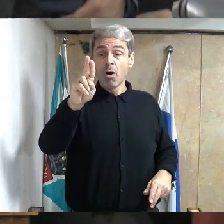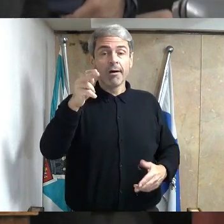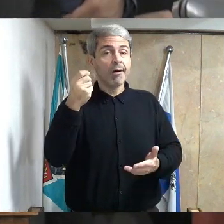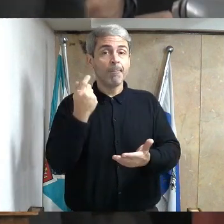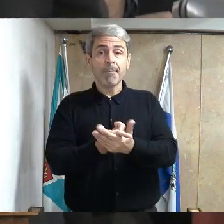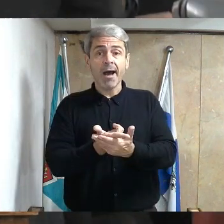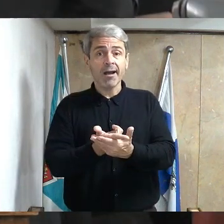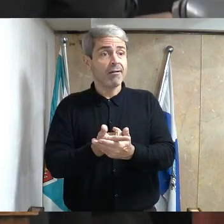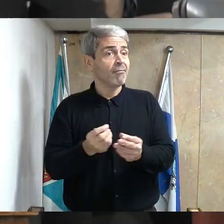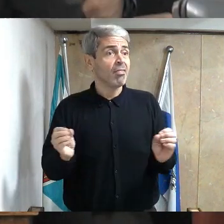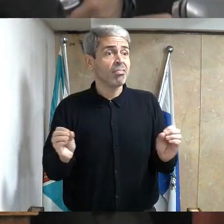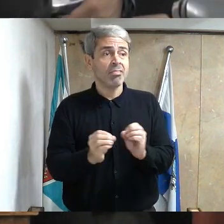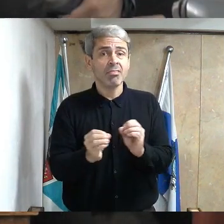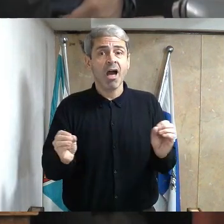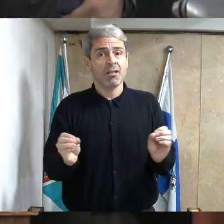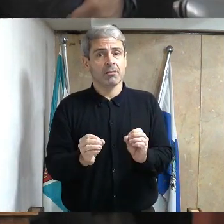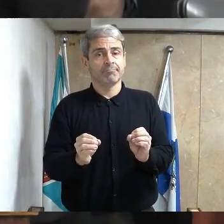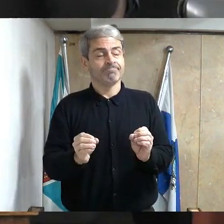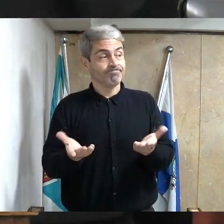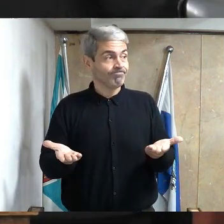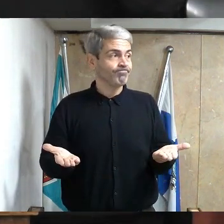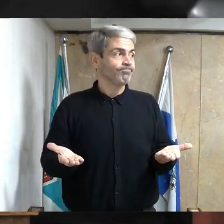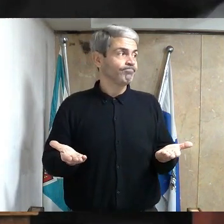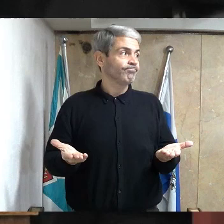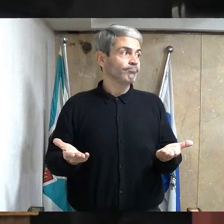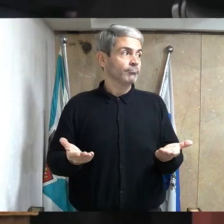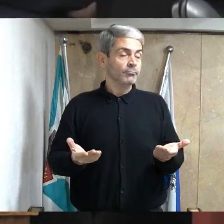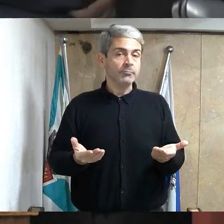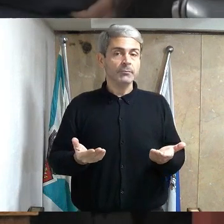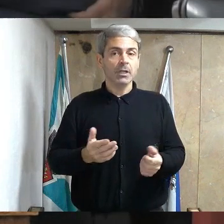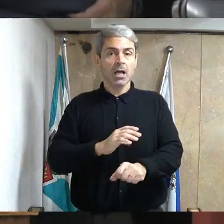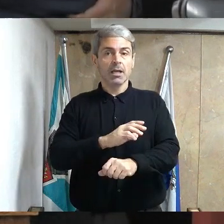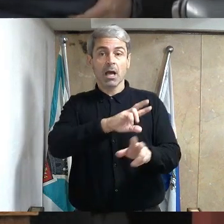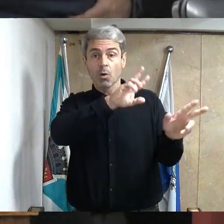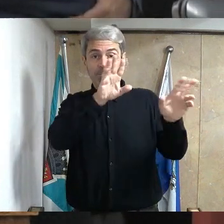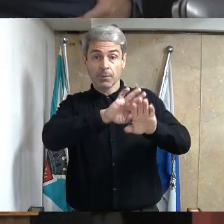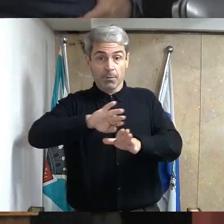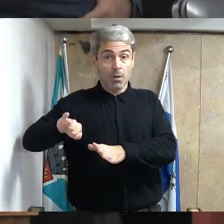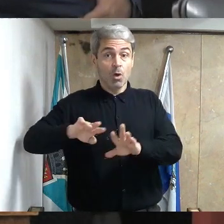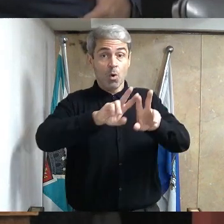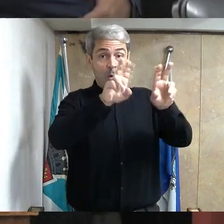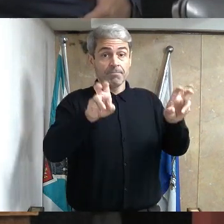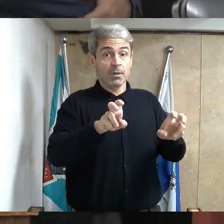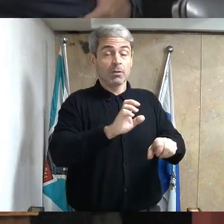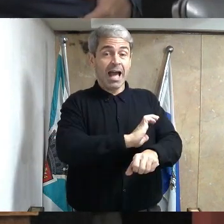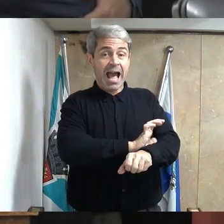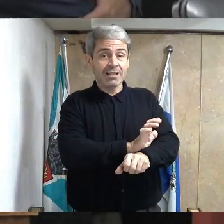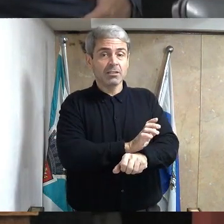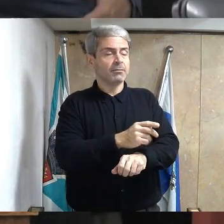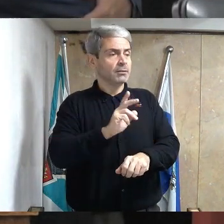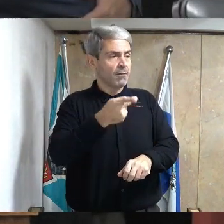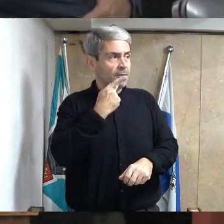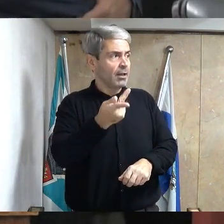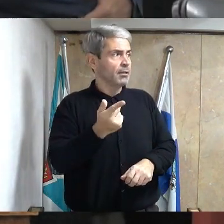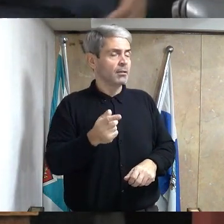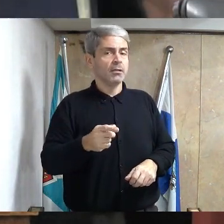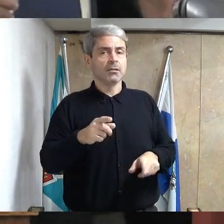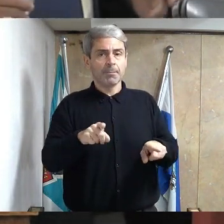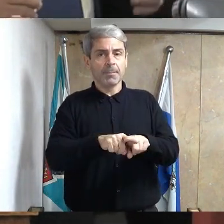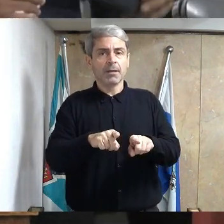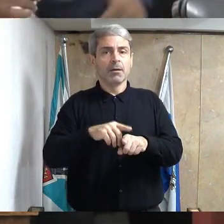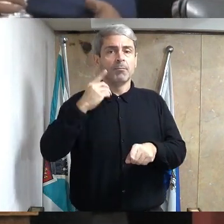arrecada essas verbas. Falar sobre o racismo, Catite. Igual eu falei na live ontem do deputado federal Marcos Tavares,